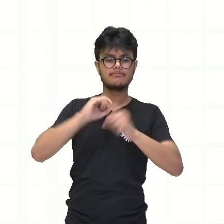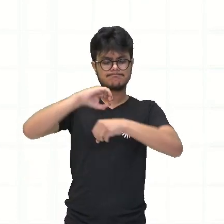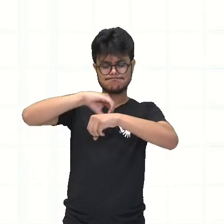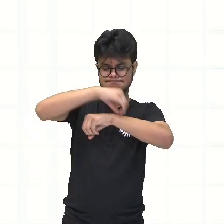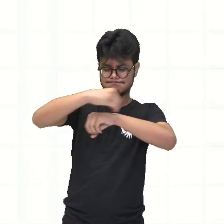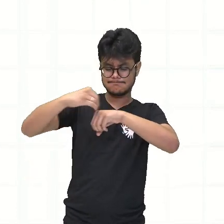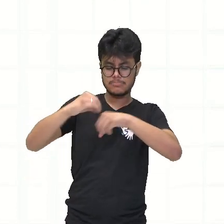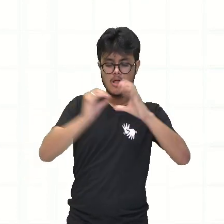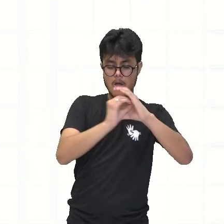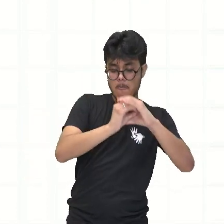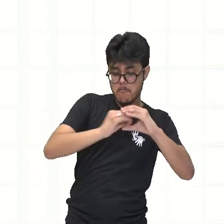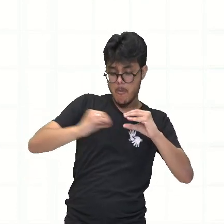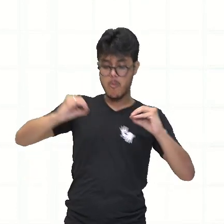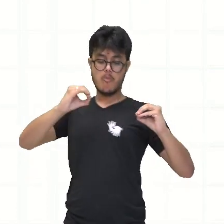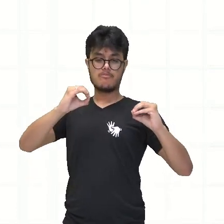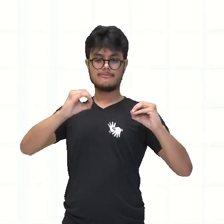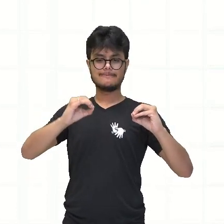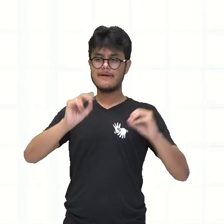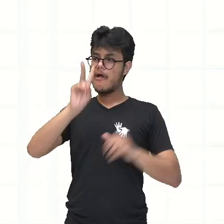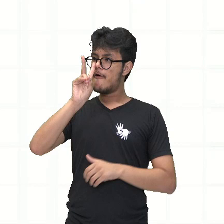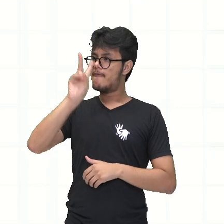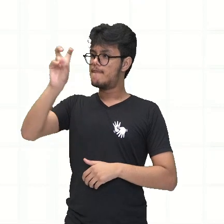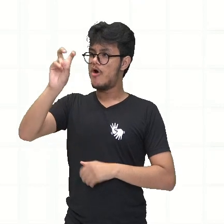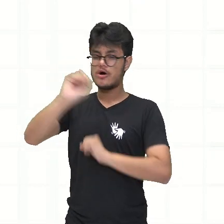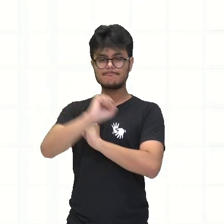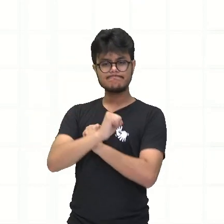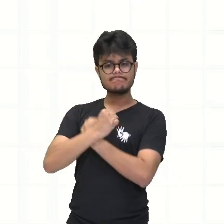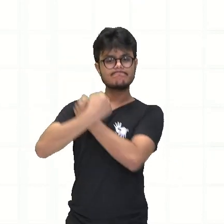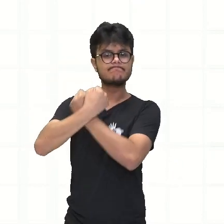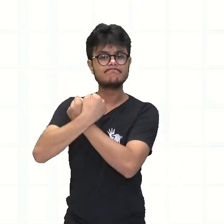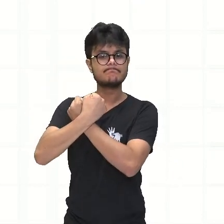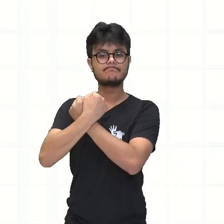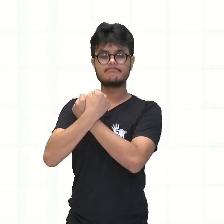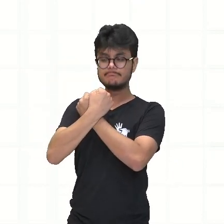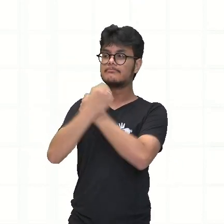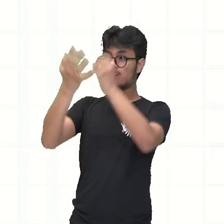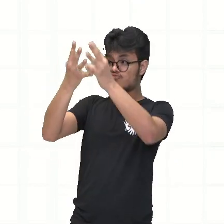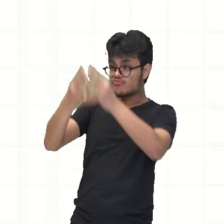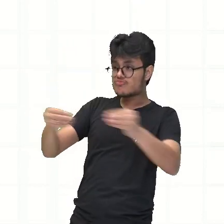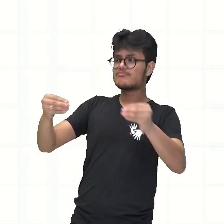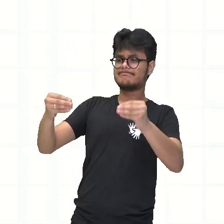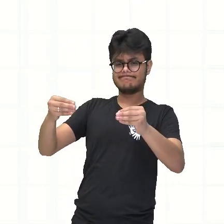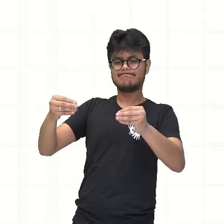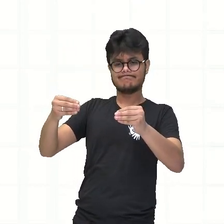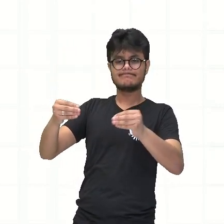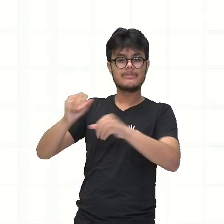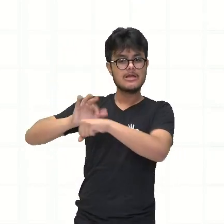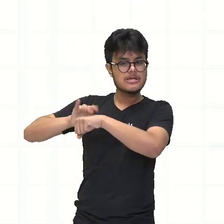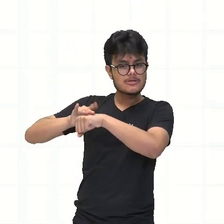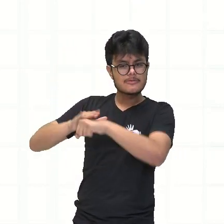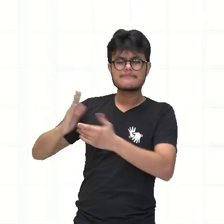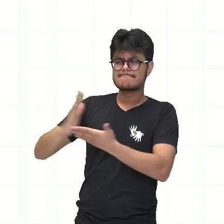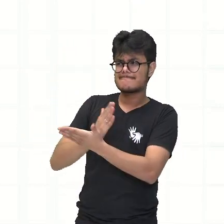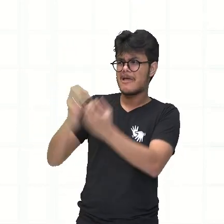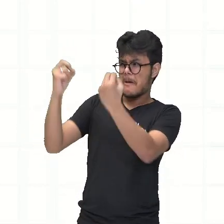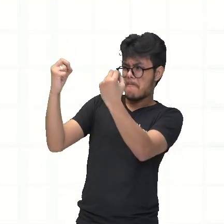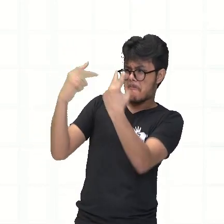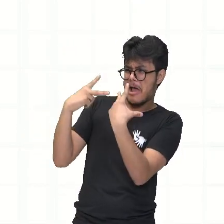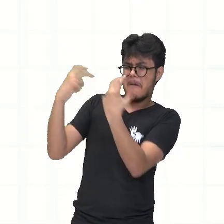por combater, nos prevenir de micro-organismos que causam doenças